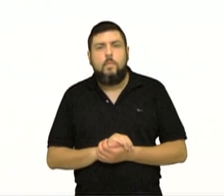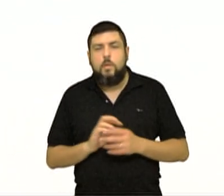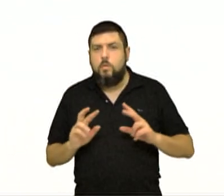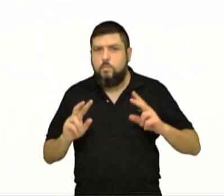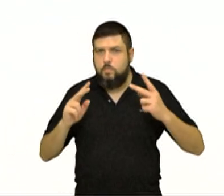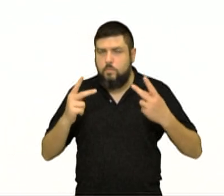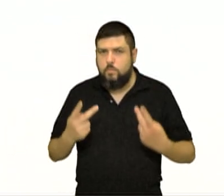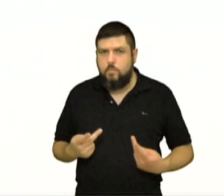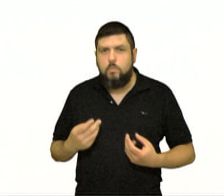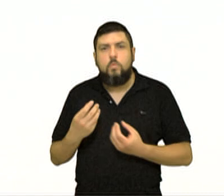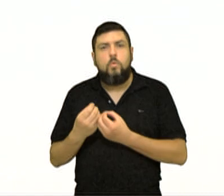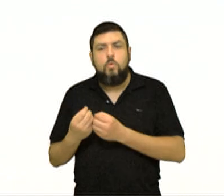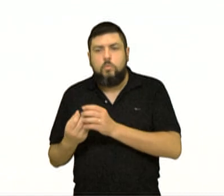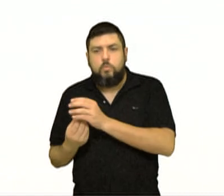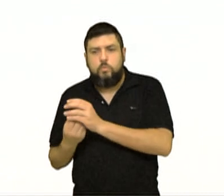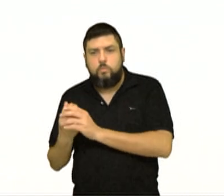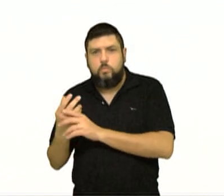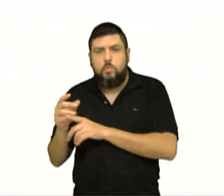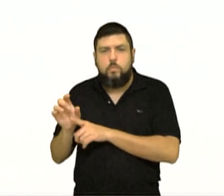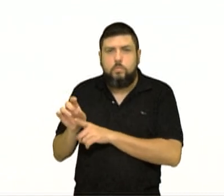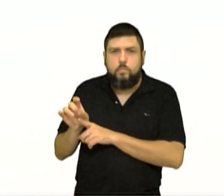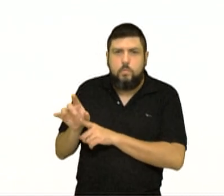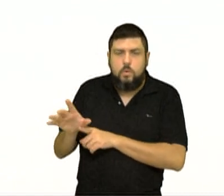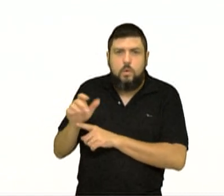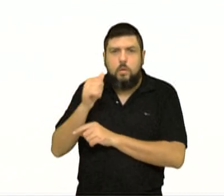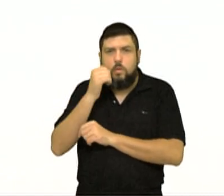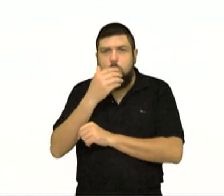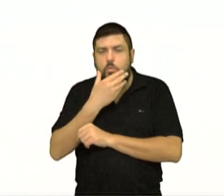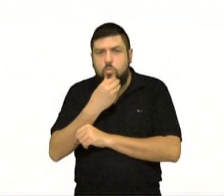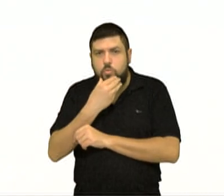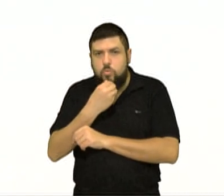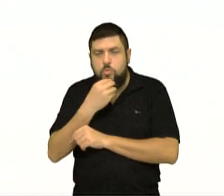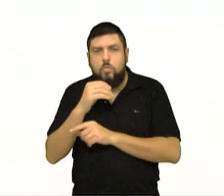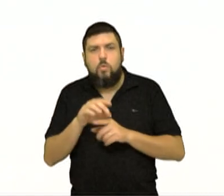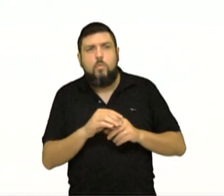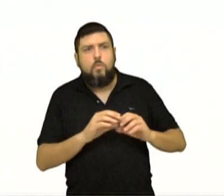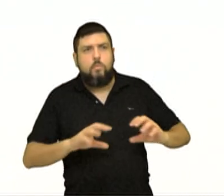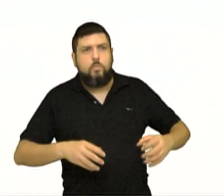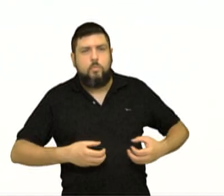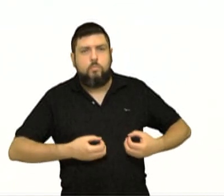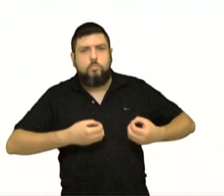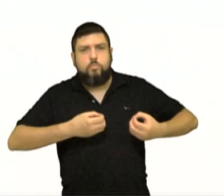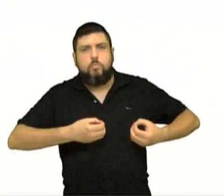vai formar espermatozoides, no caso masculino, e ovócitos, no caso feminino.